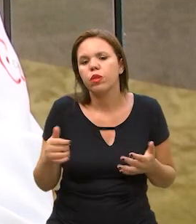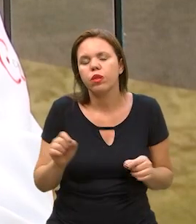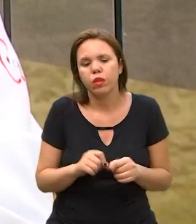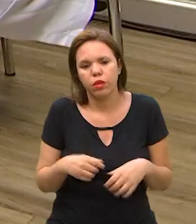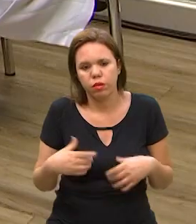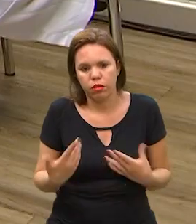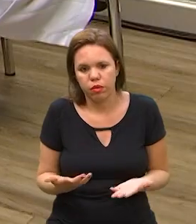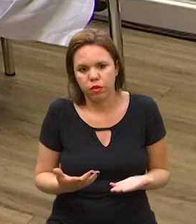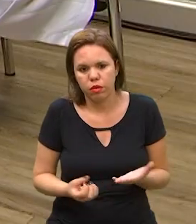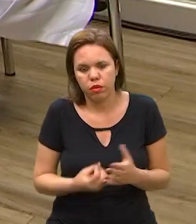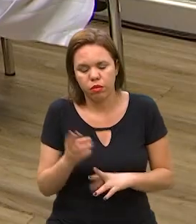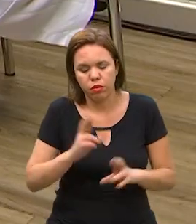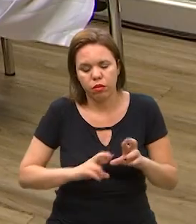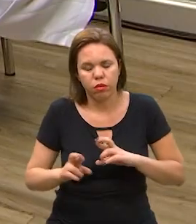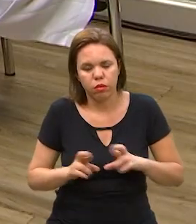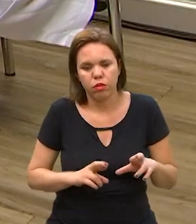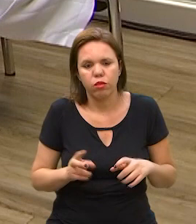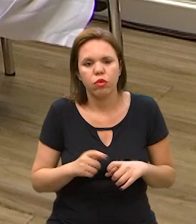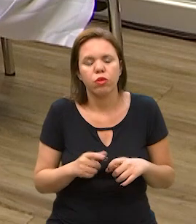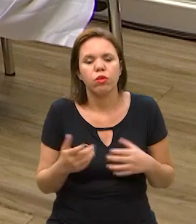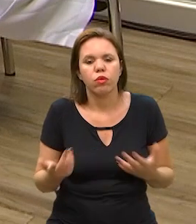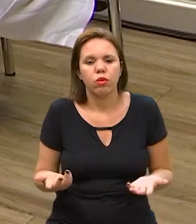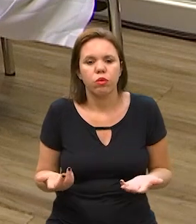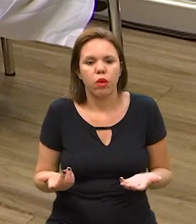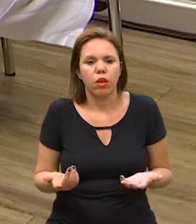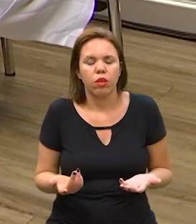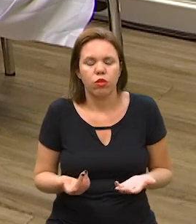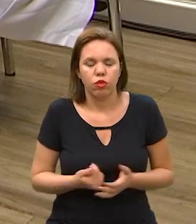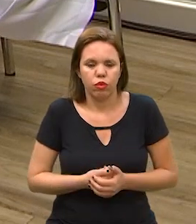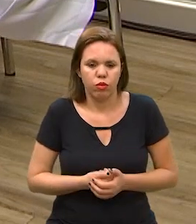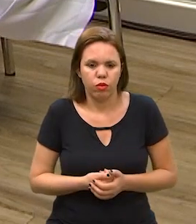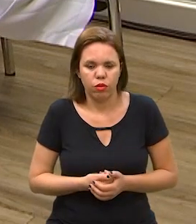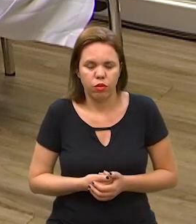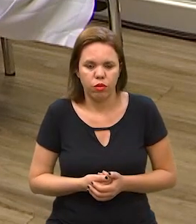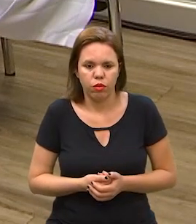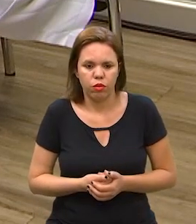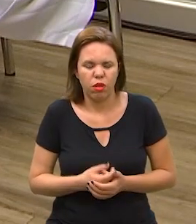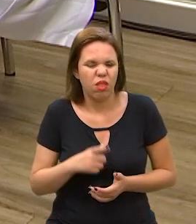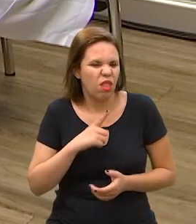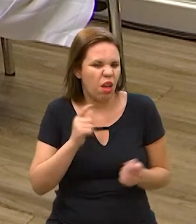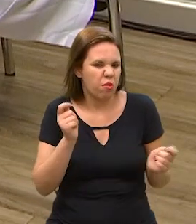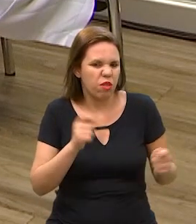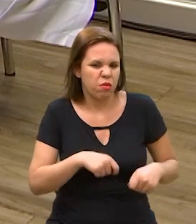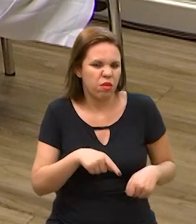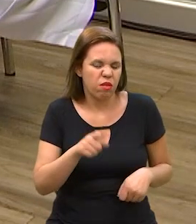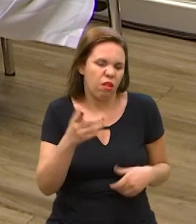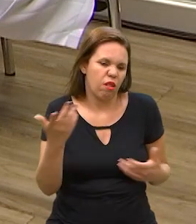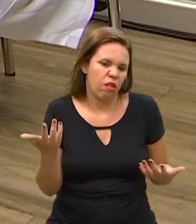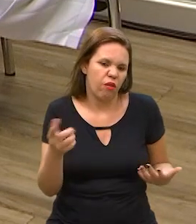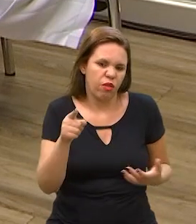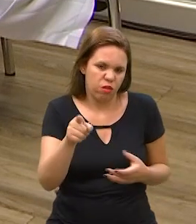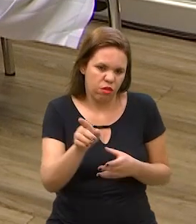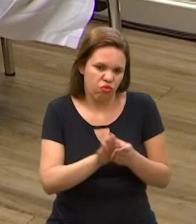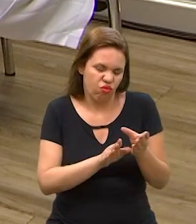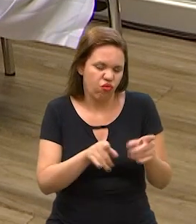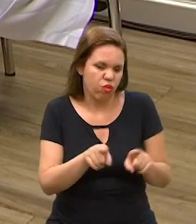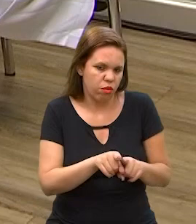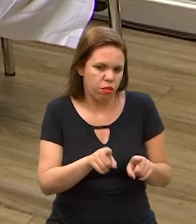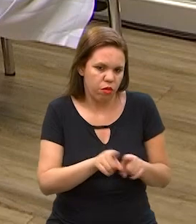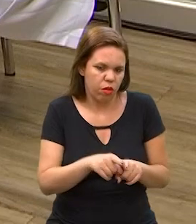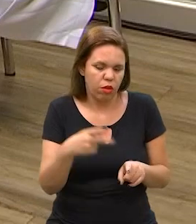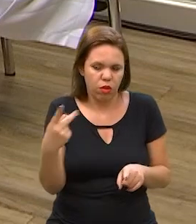primeiras partes e vem a análise do patologista. Existe a possibilidade de você